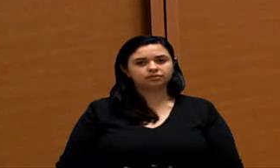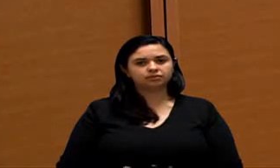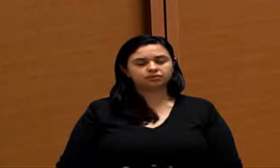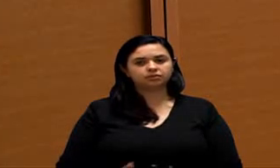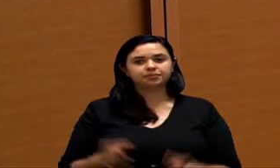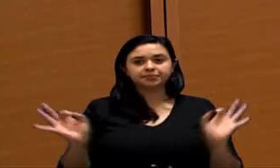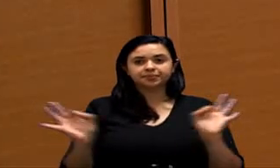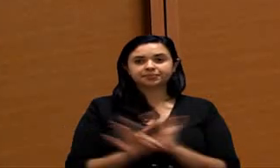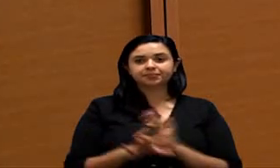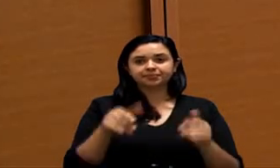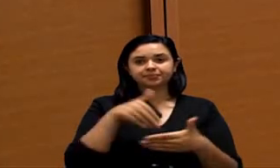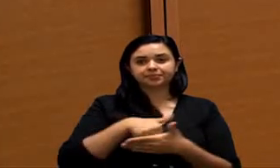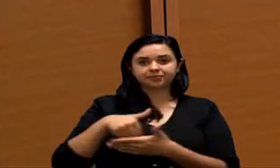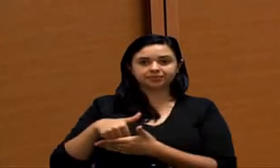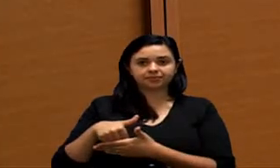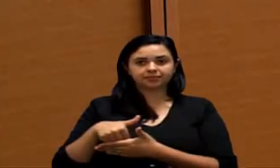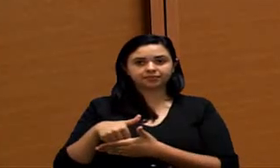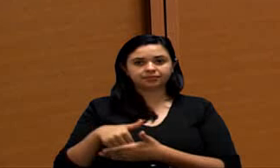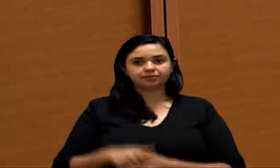É encerrada a votação?